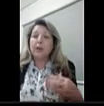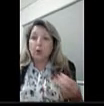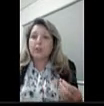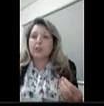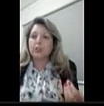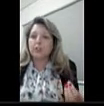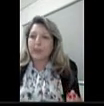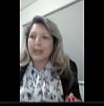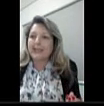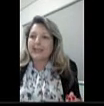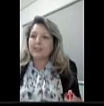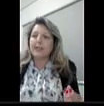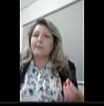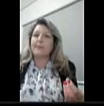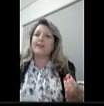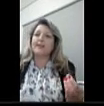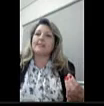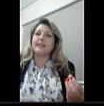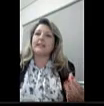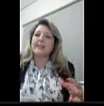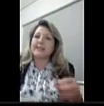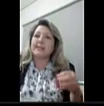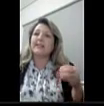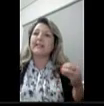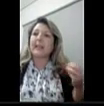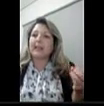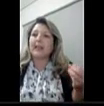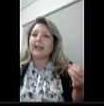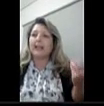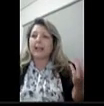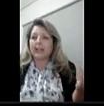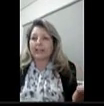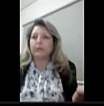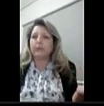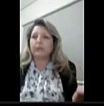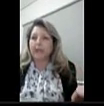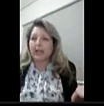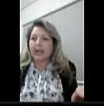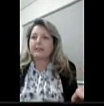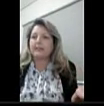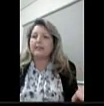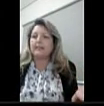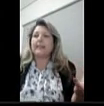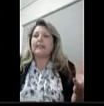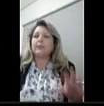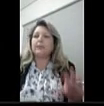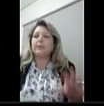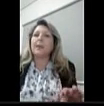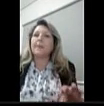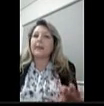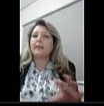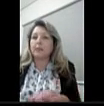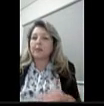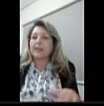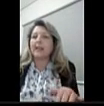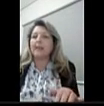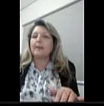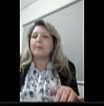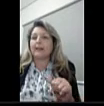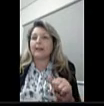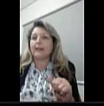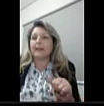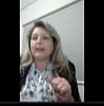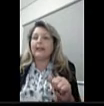como a gente pede sempre para essas crianças treinar a leitura em casa, não deixar para usar,